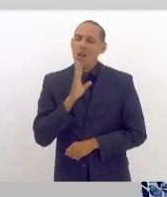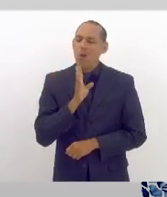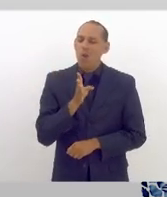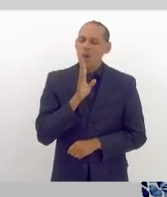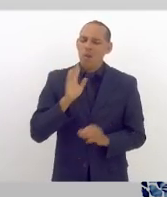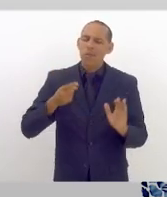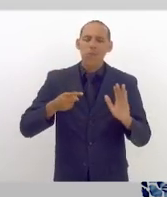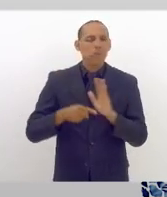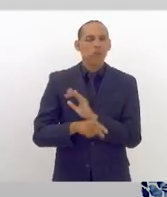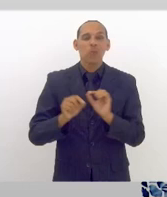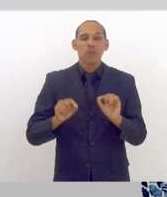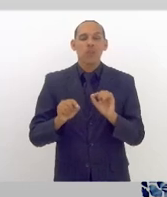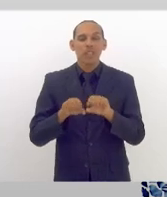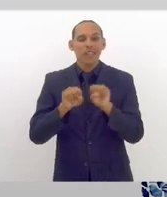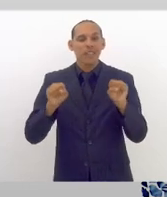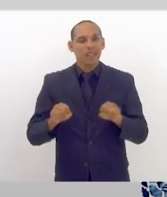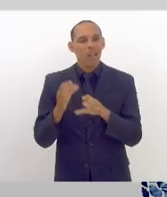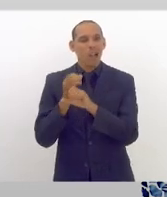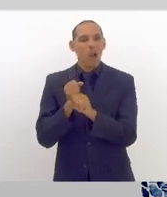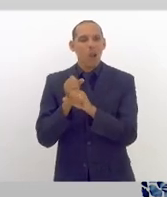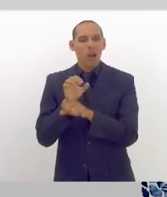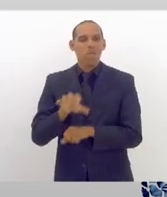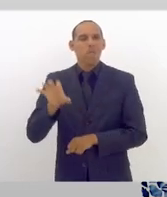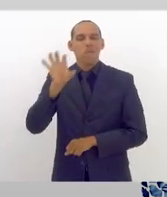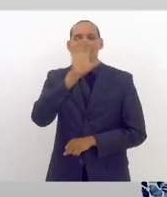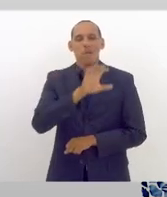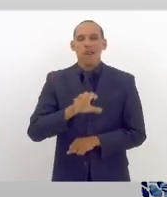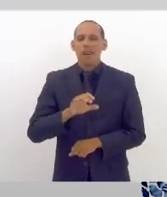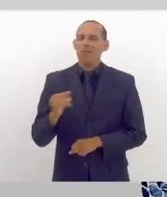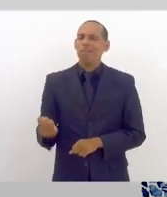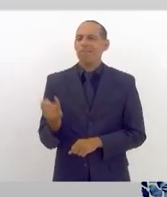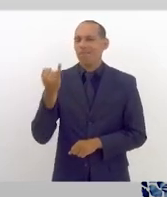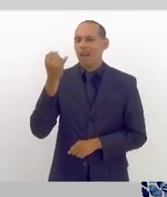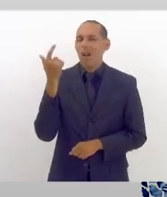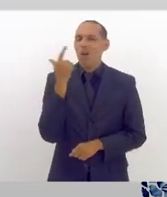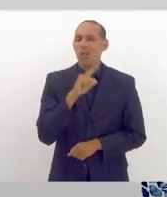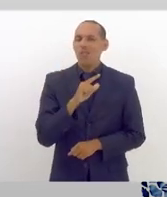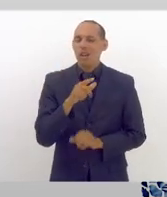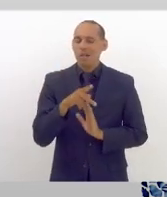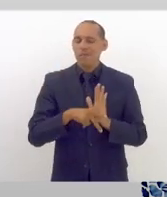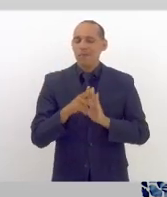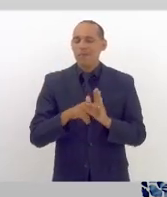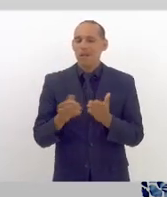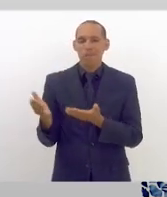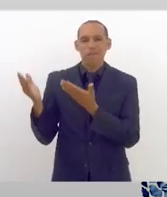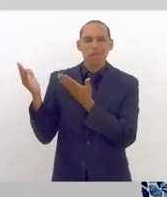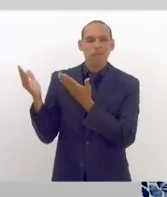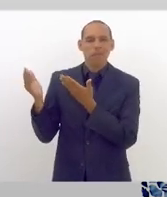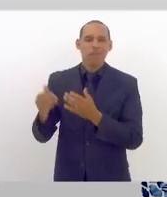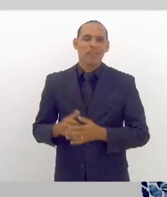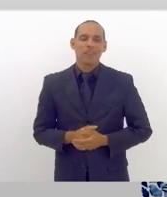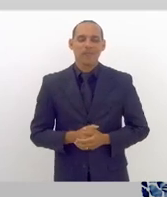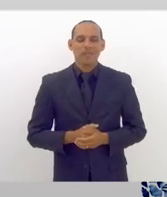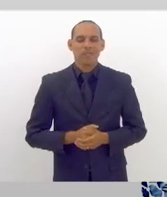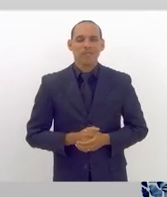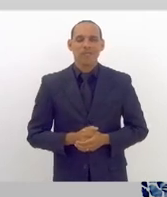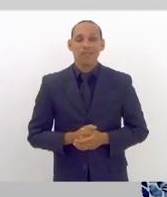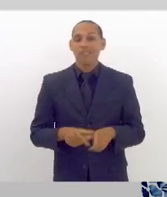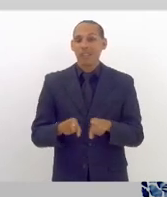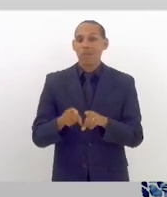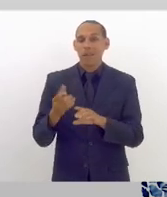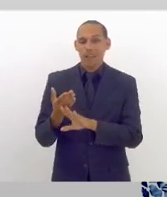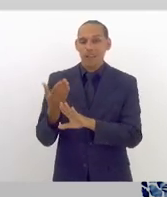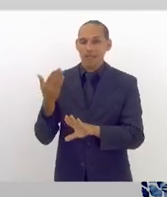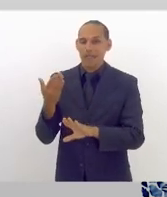do sistema de contas regionais que foi fundamental para que esse projeto pudesse chegar a bom termo Antes também